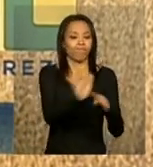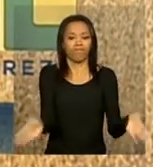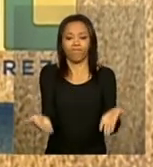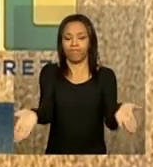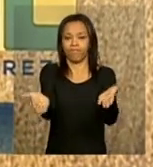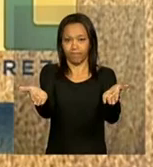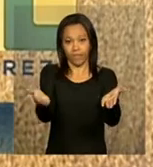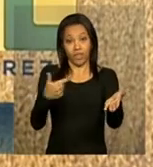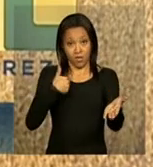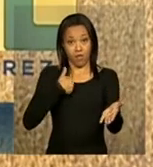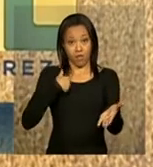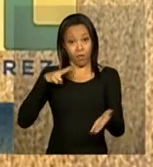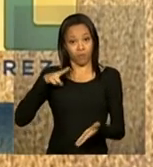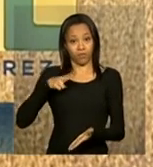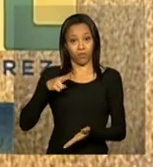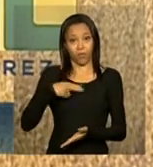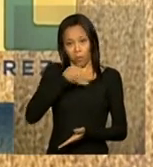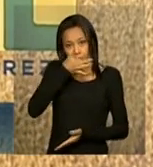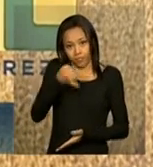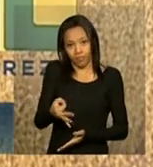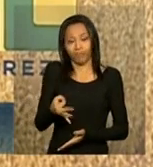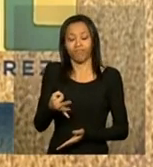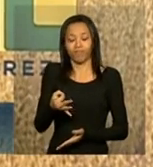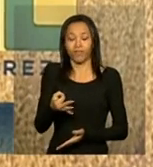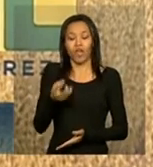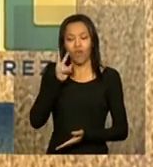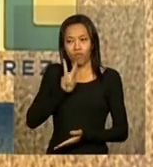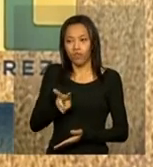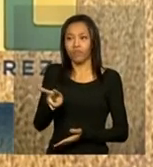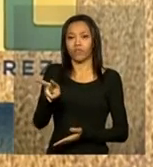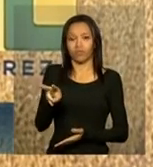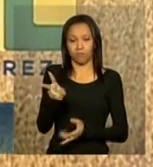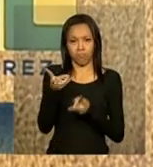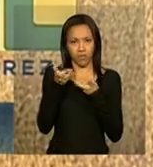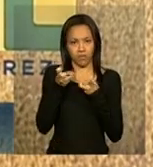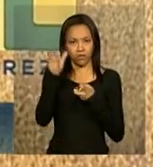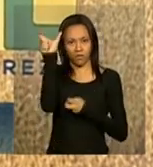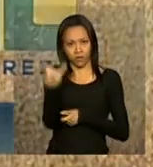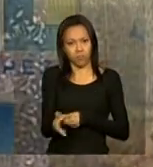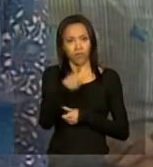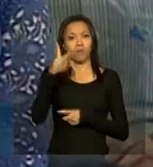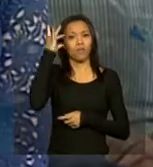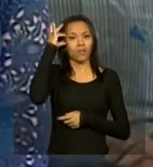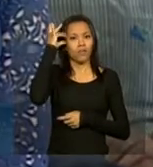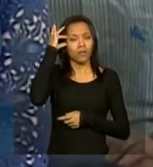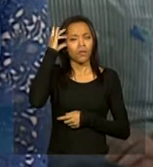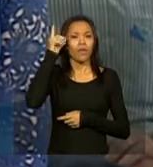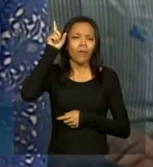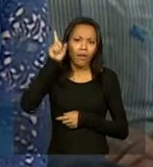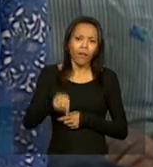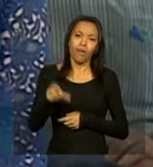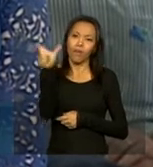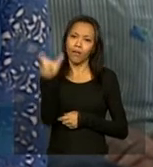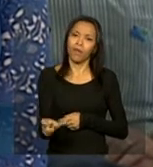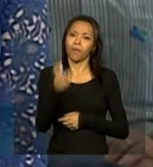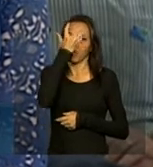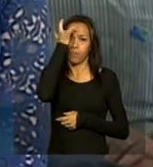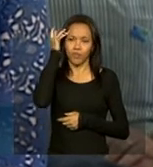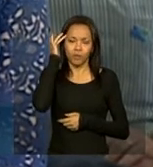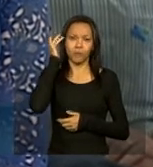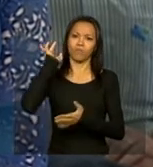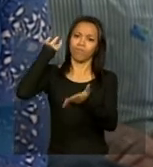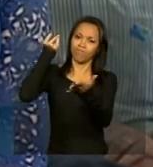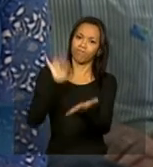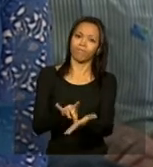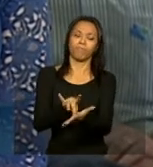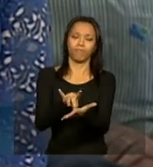eu, particularmente, reconheço na senhora uma pessoa legitimada